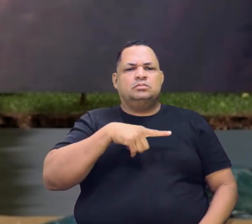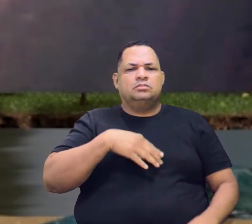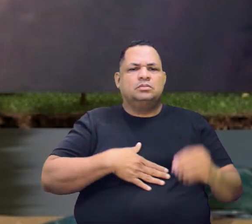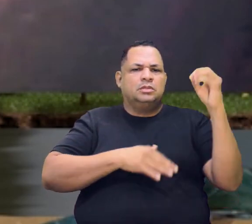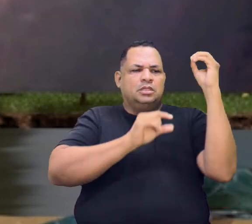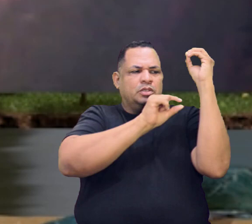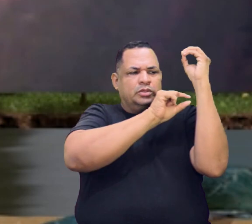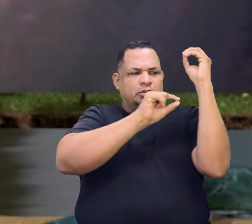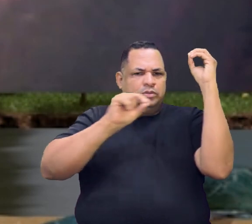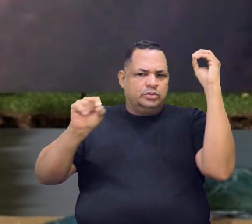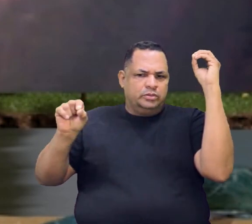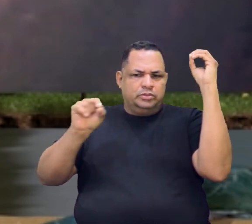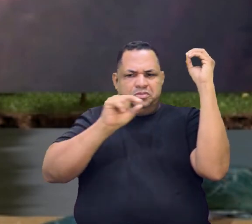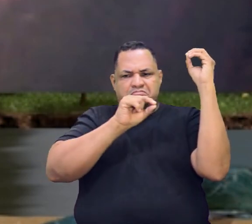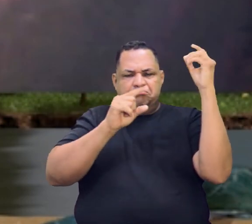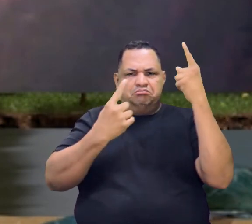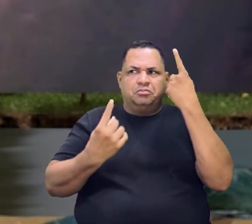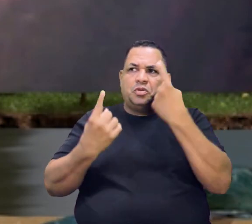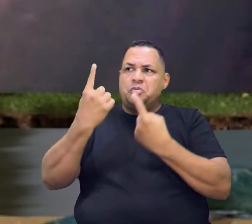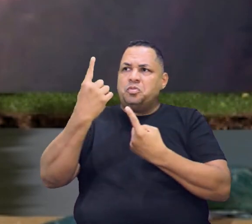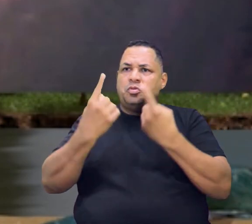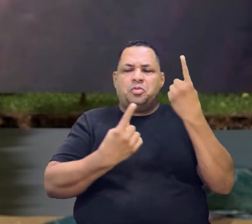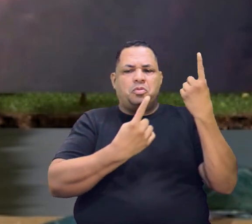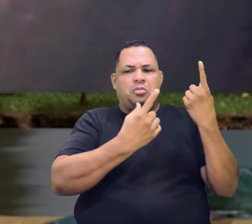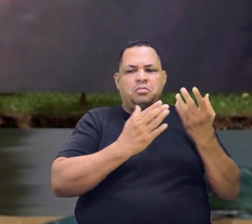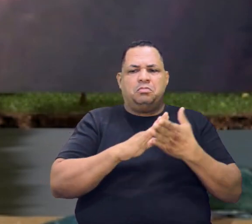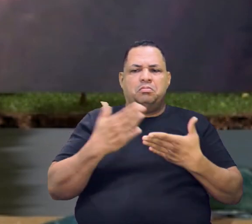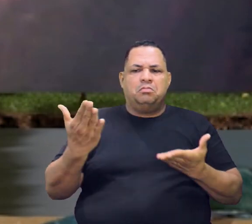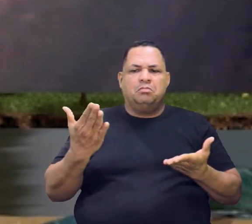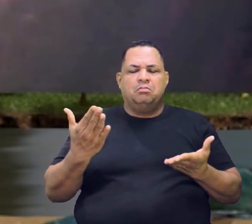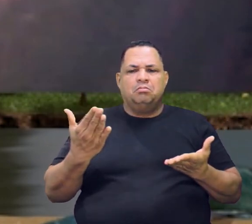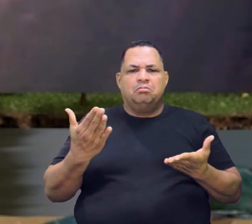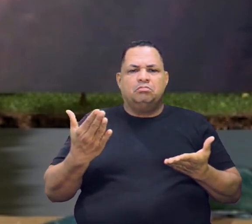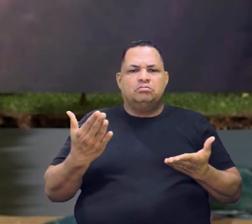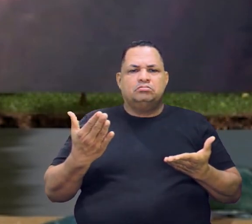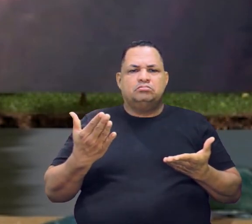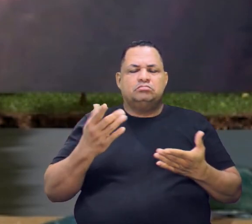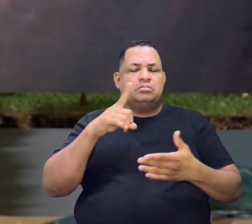Embora todos os municípios localizados ao longo da rodovia 364